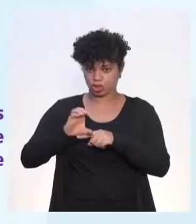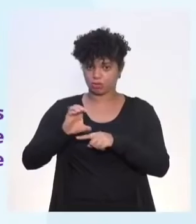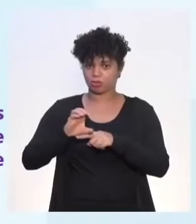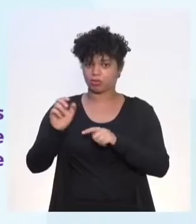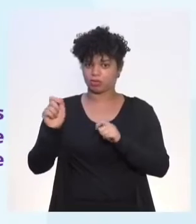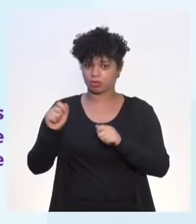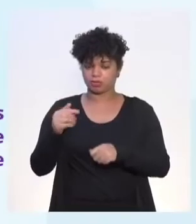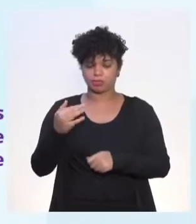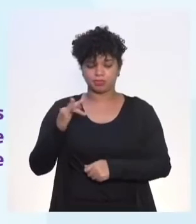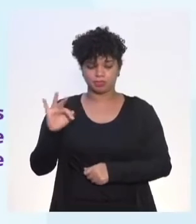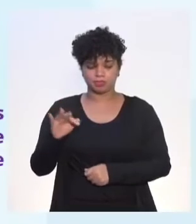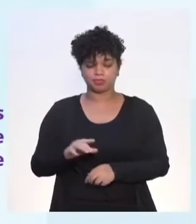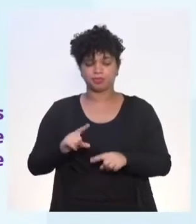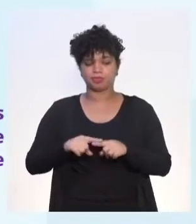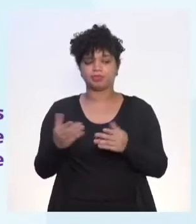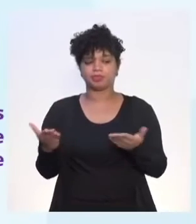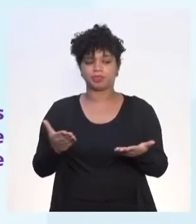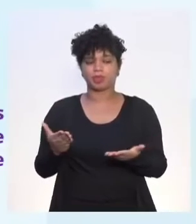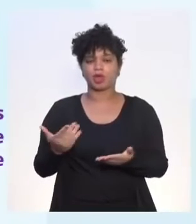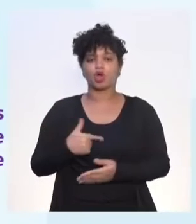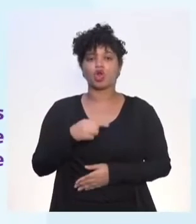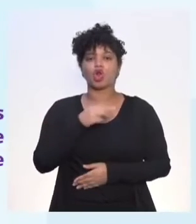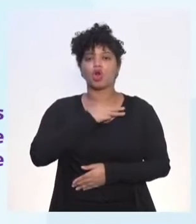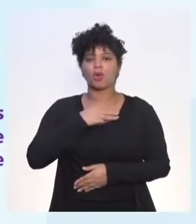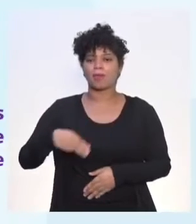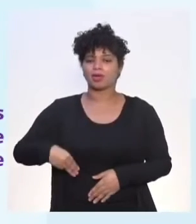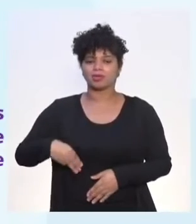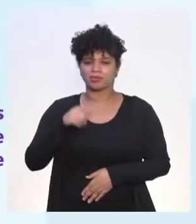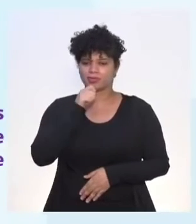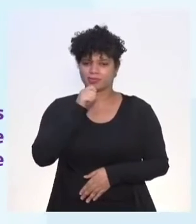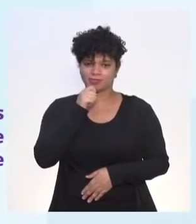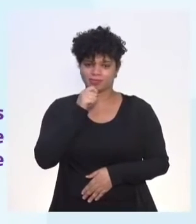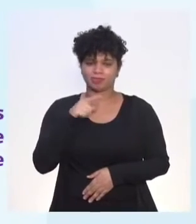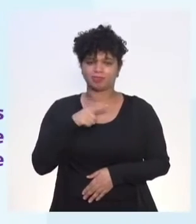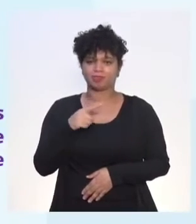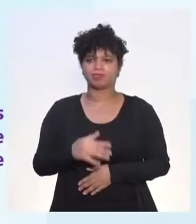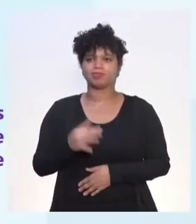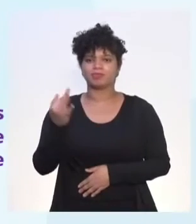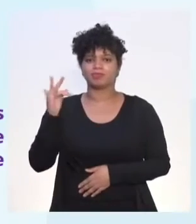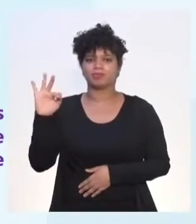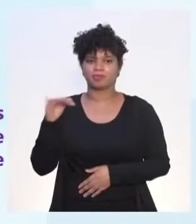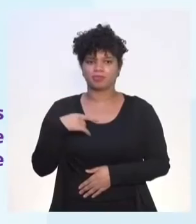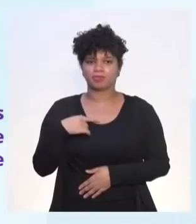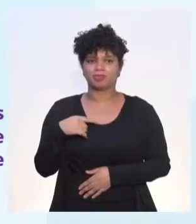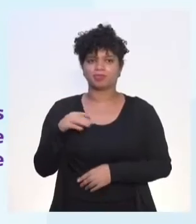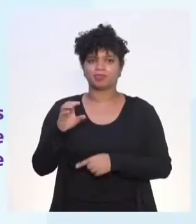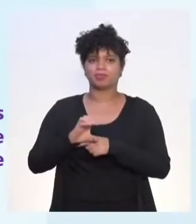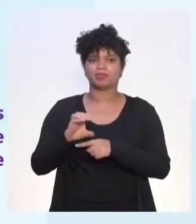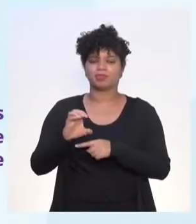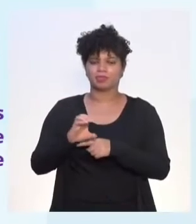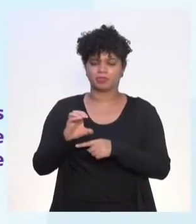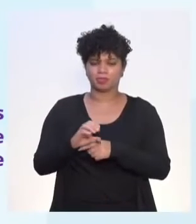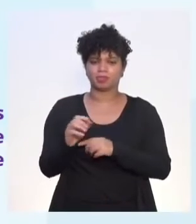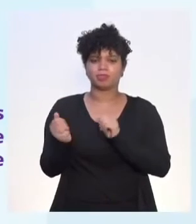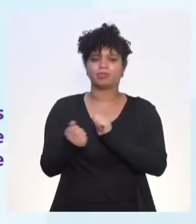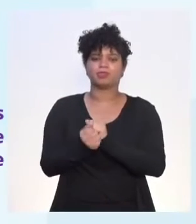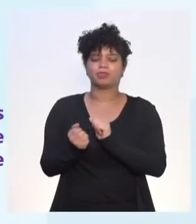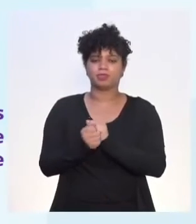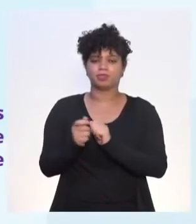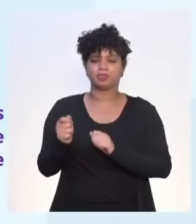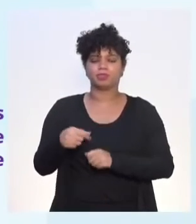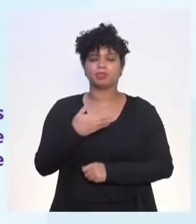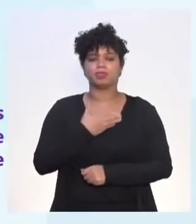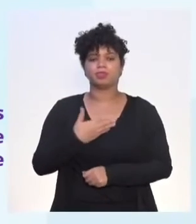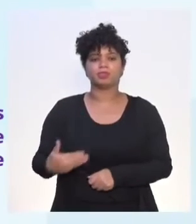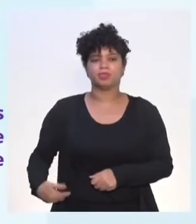Então agora não existe mais uma monarquia, você tem uma federação de estados aí juntos aí com o